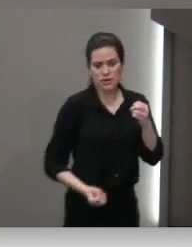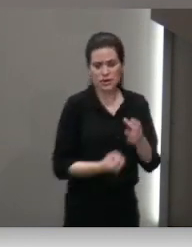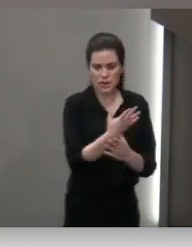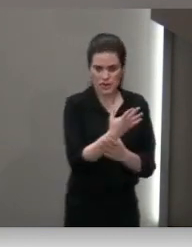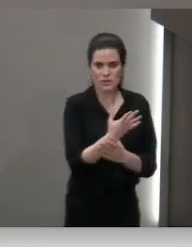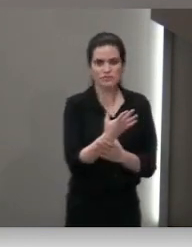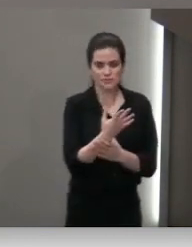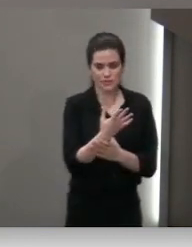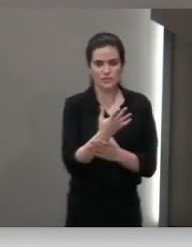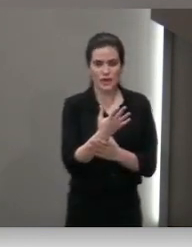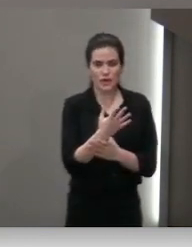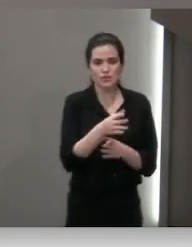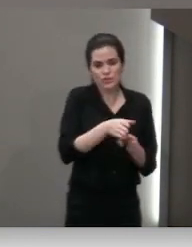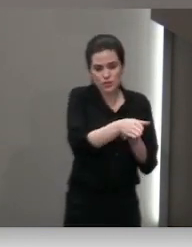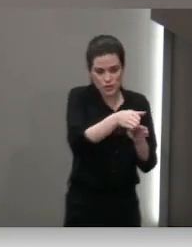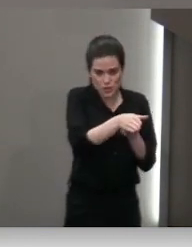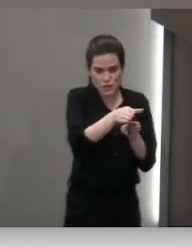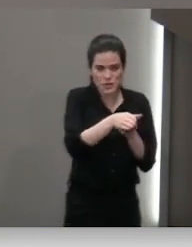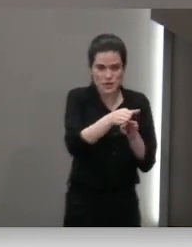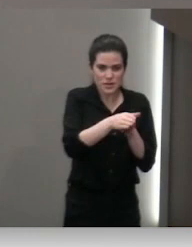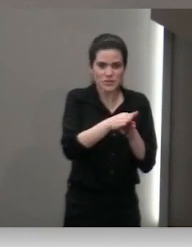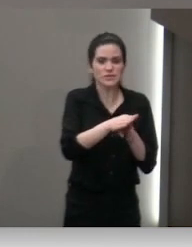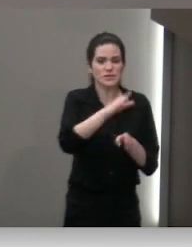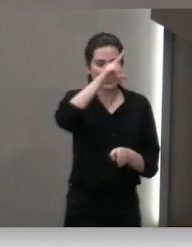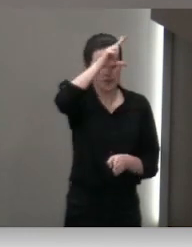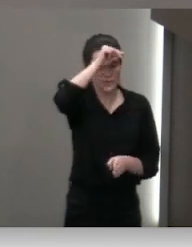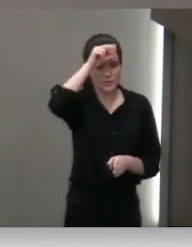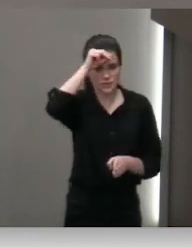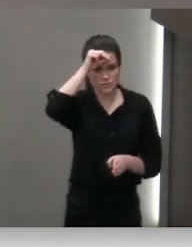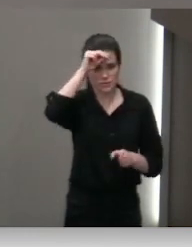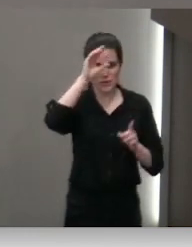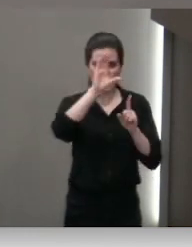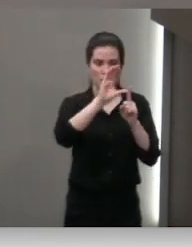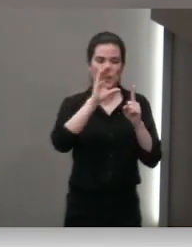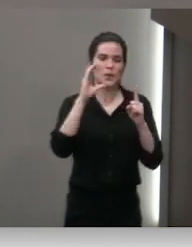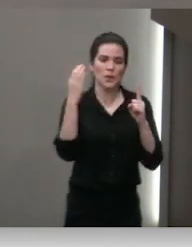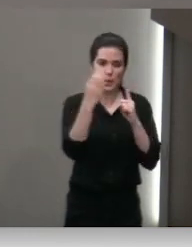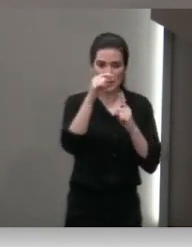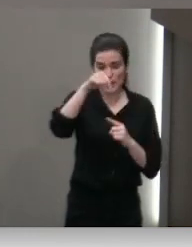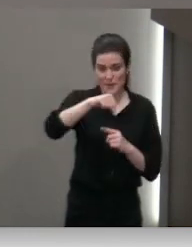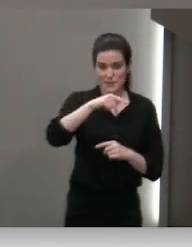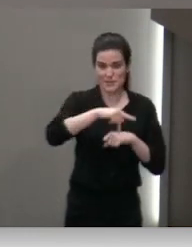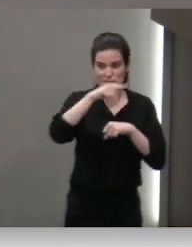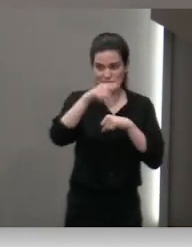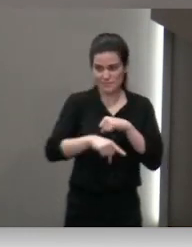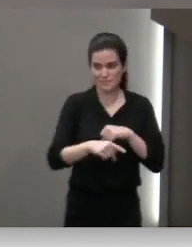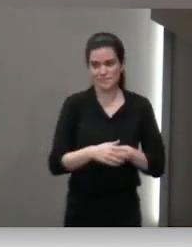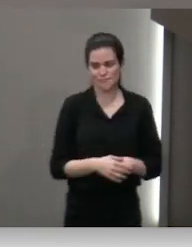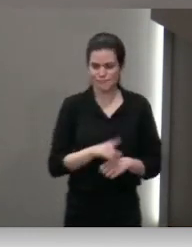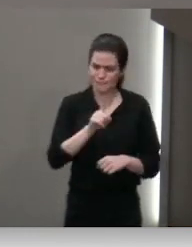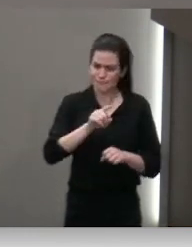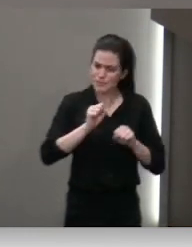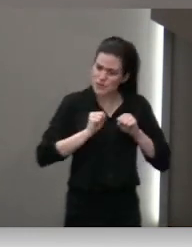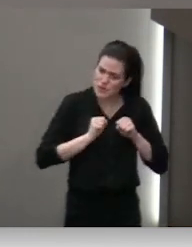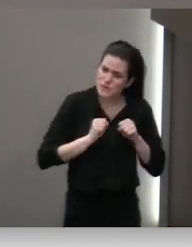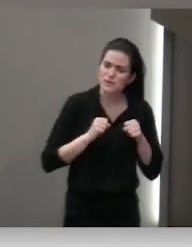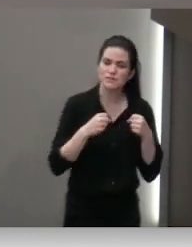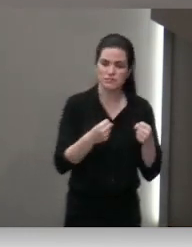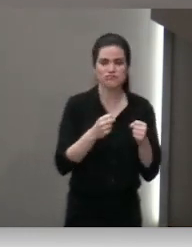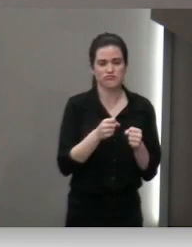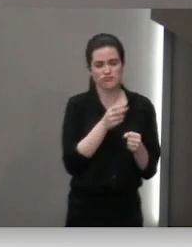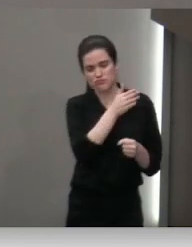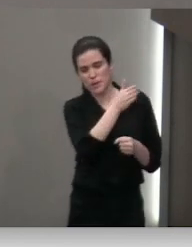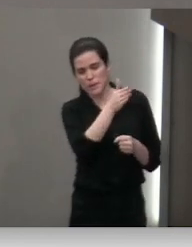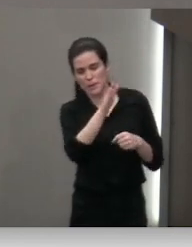Comunitário Pró-Segurança Pública de Passo Fundo, o CONSEPRO, que eram aqueles postos policiais nos bairros